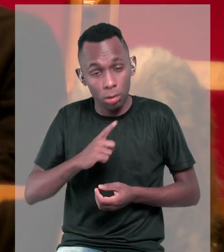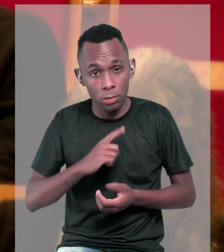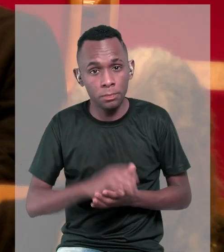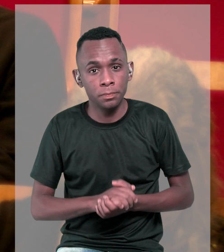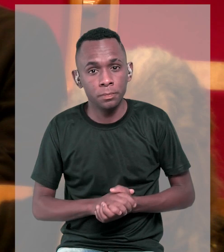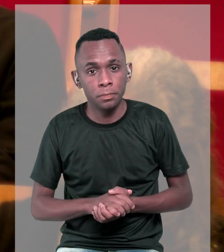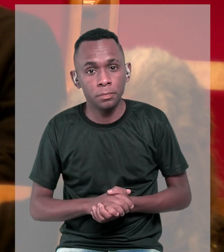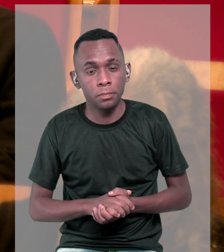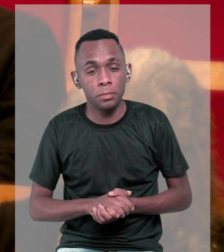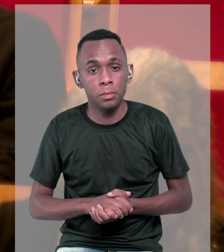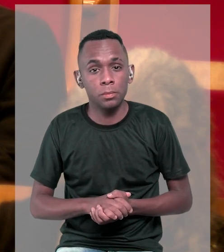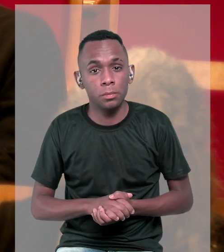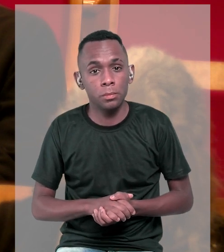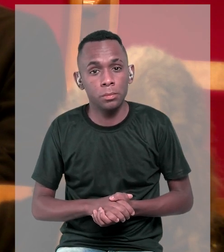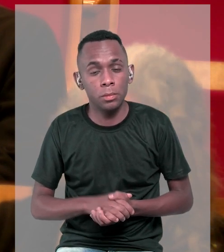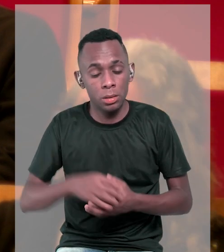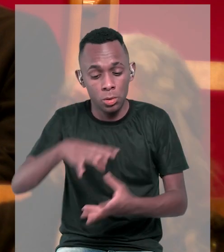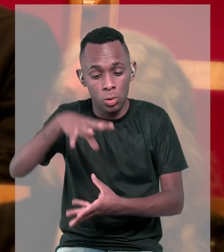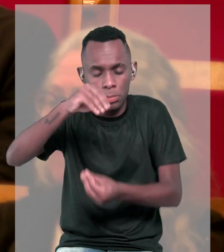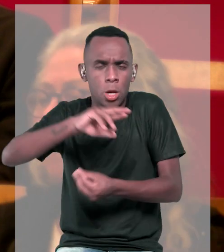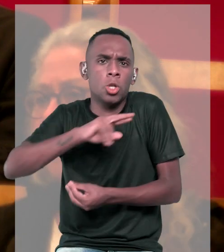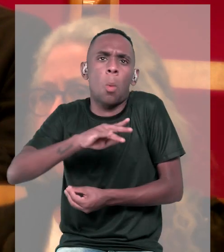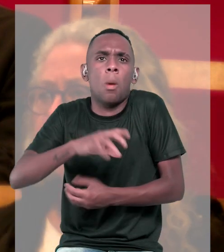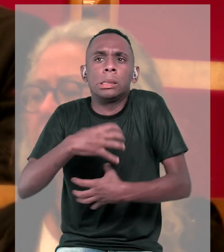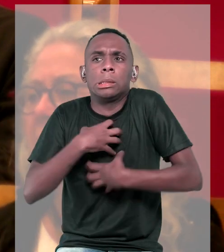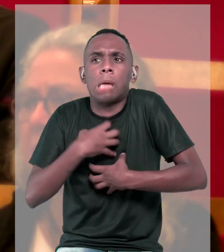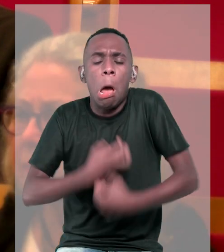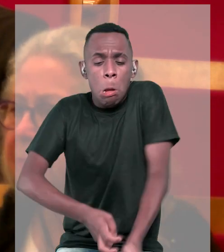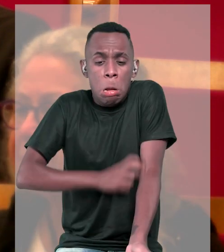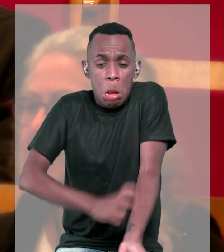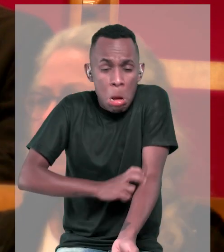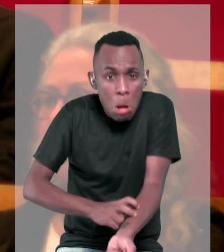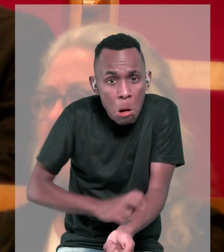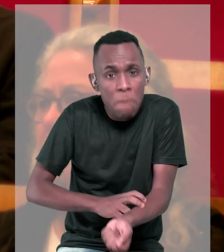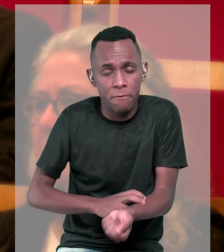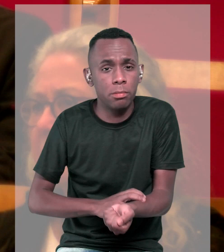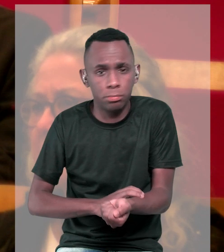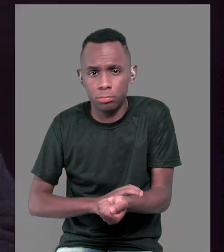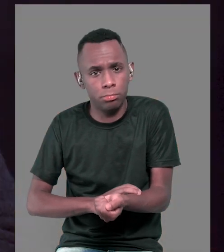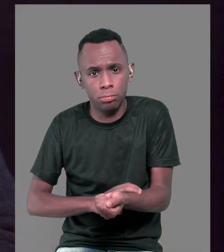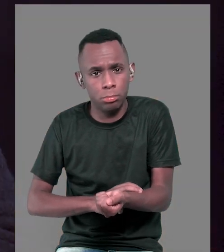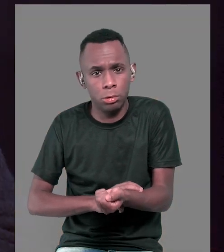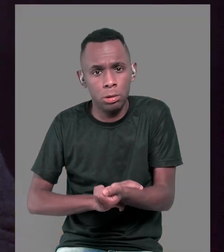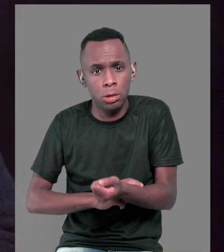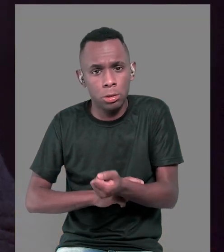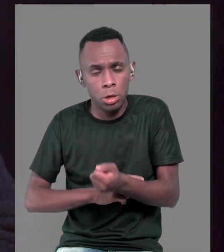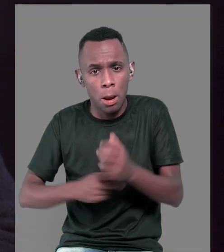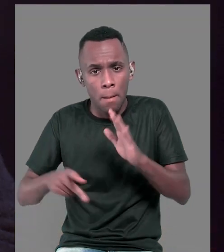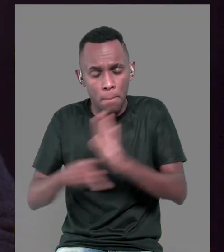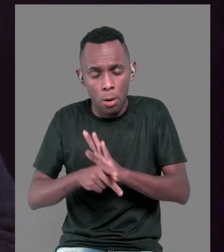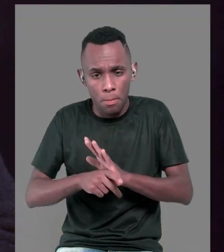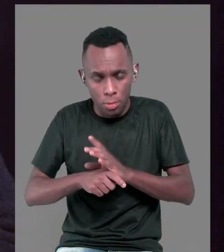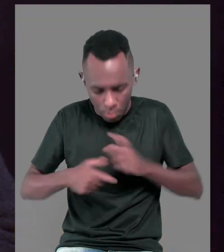Não é feito de sensações, de fúrias, de fígado, de estômago, de